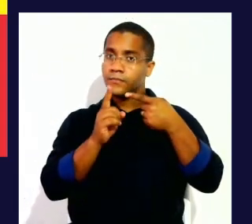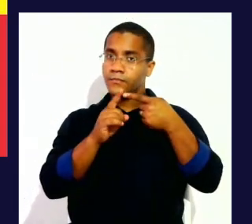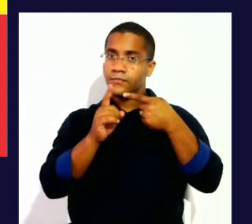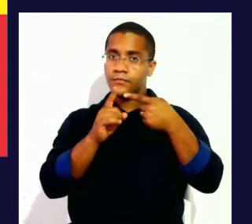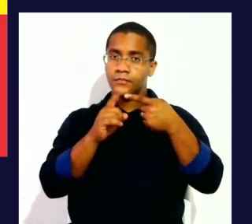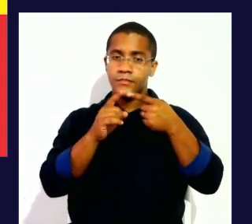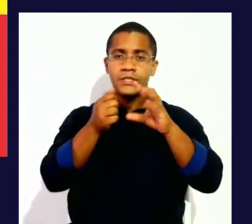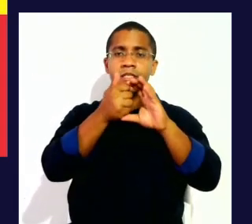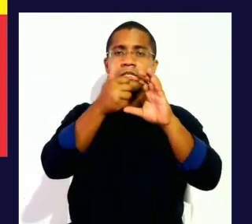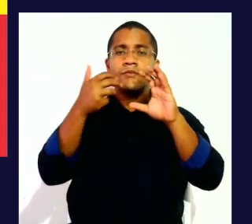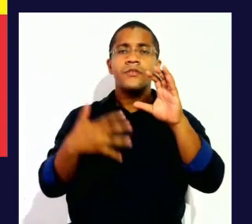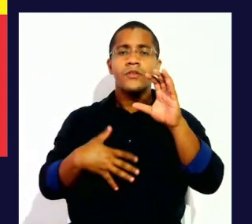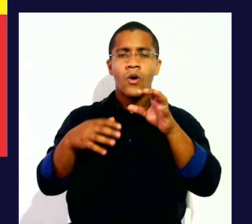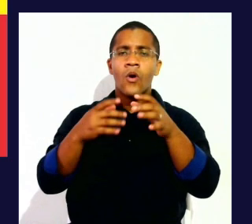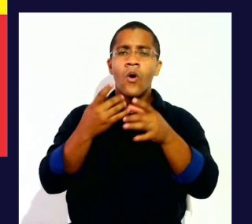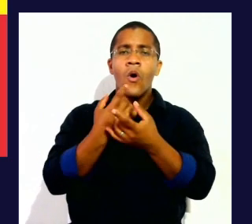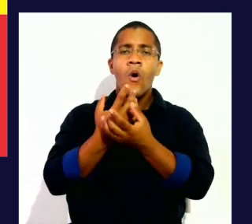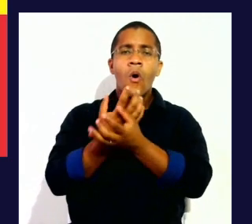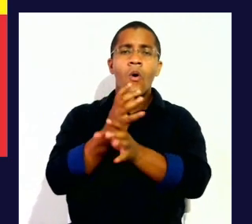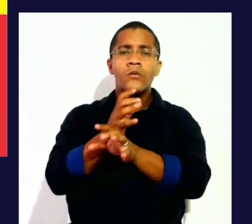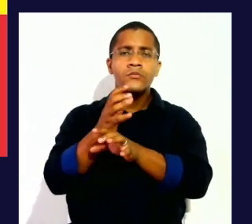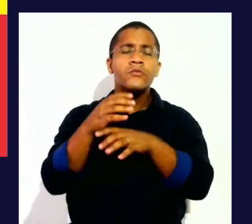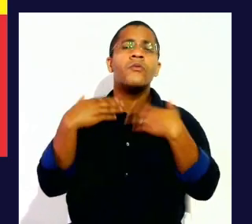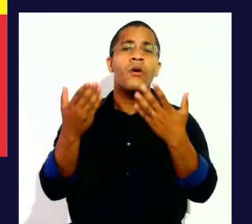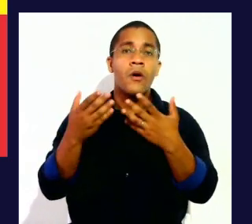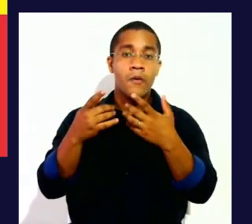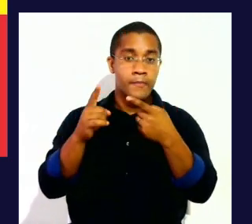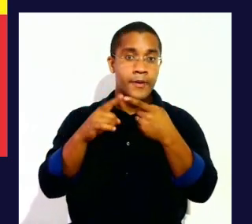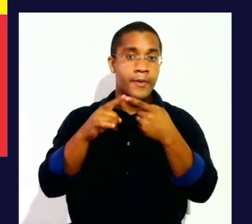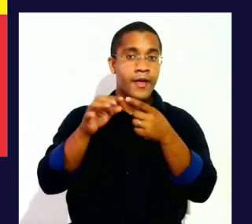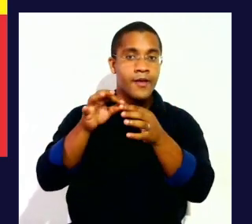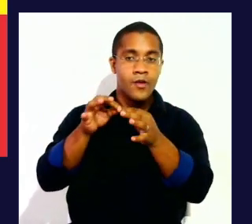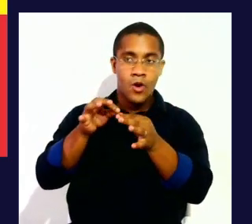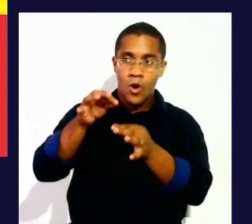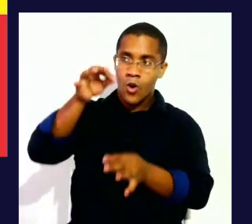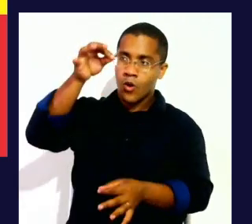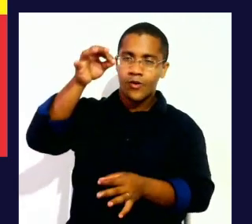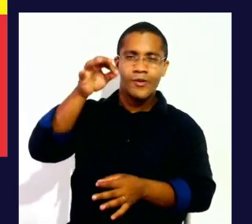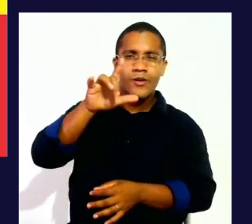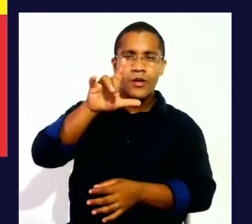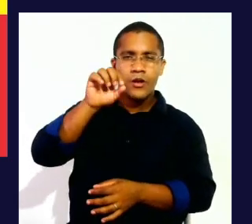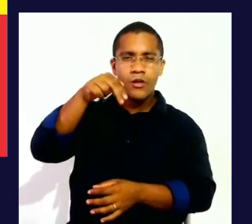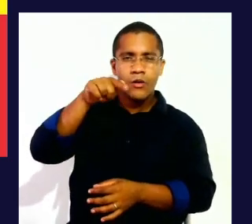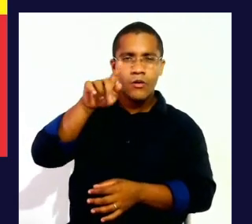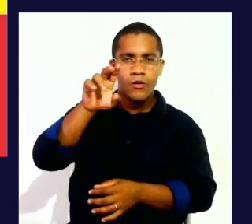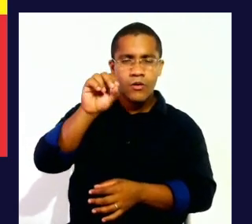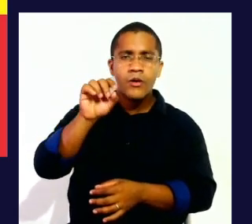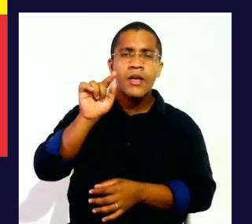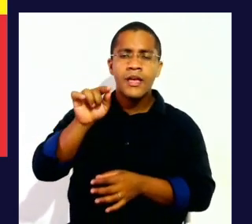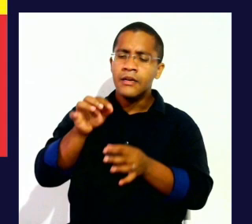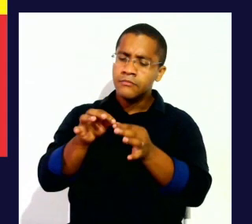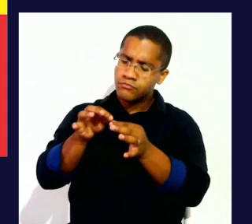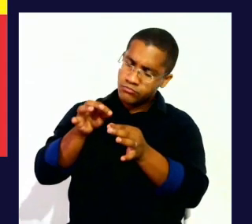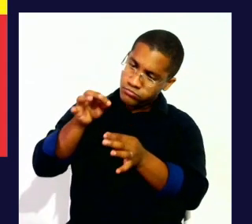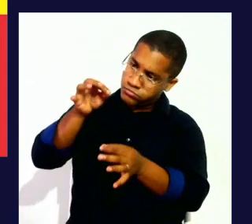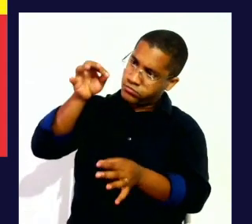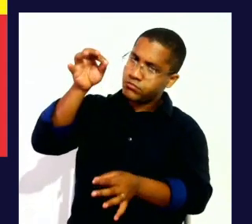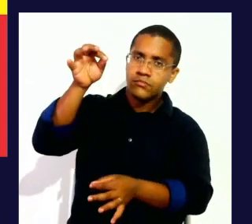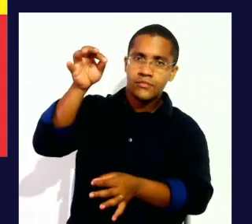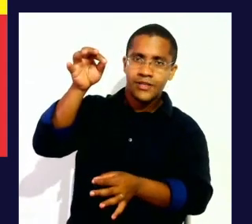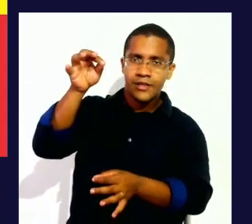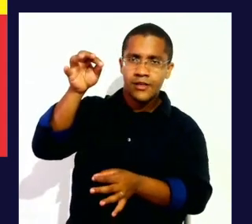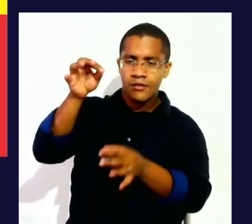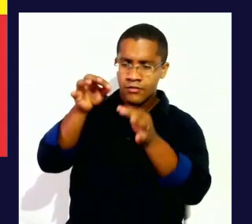começar com a classificação dos ossos. Vamos falar dos ossos longos. Na realidade, são aqueles que possuem